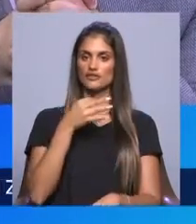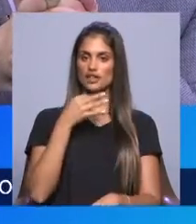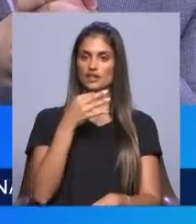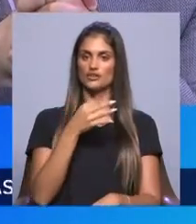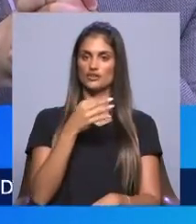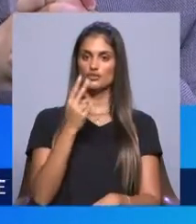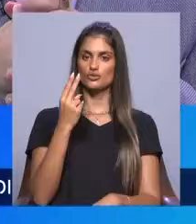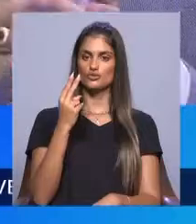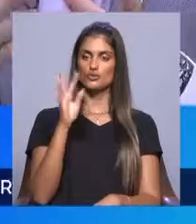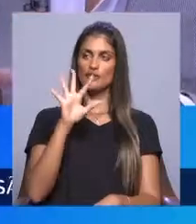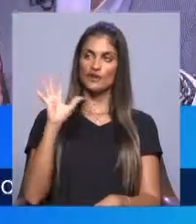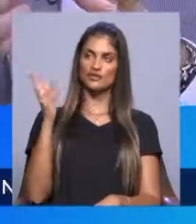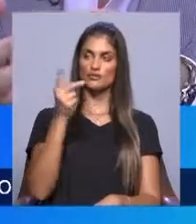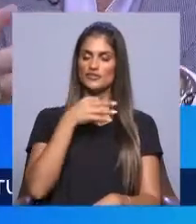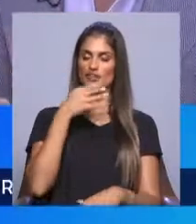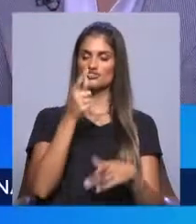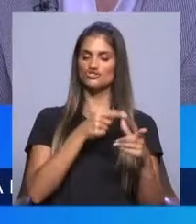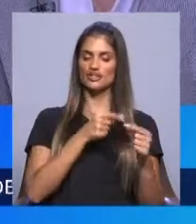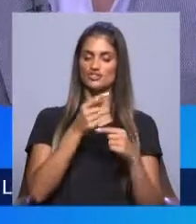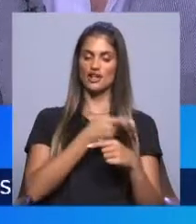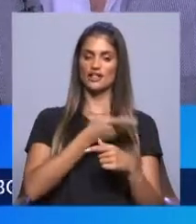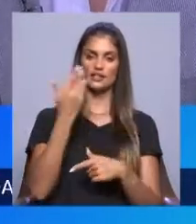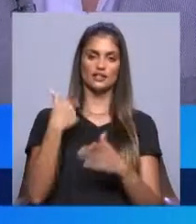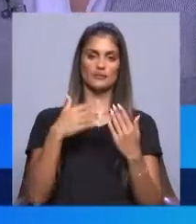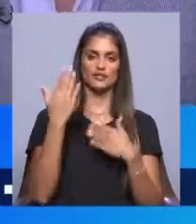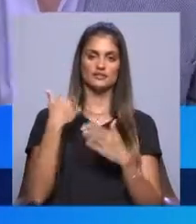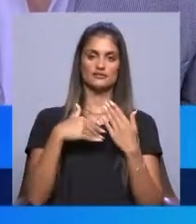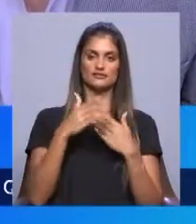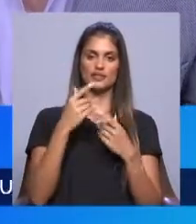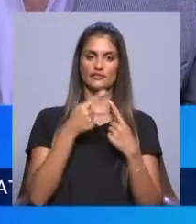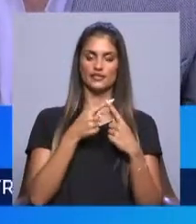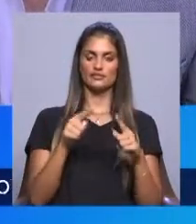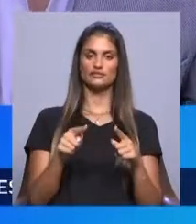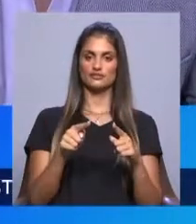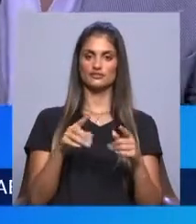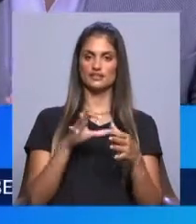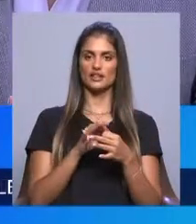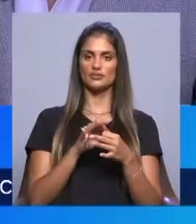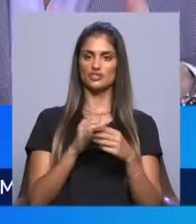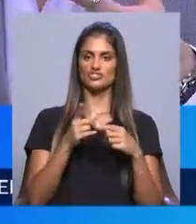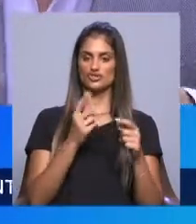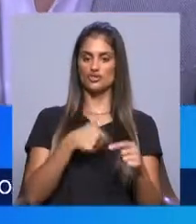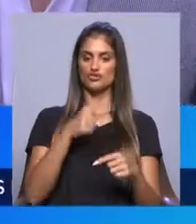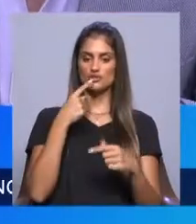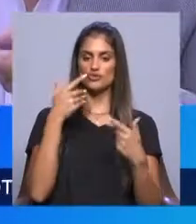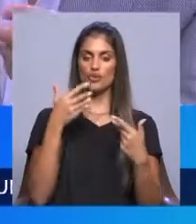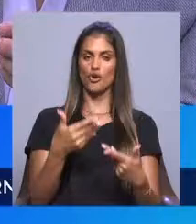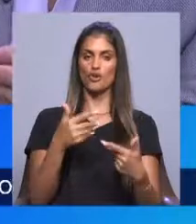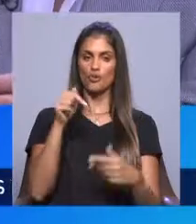estamos a falar de estrelas que naquela altura eram muito diferentes em termos de massa das estrelas que nós conhecemos